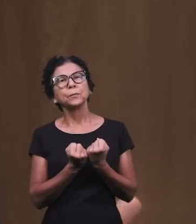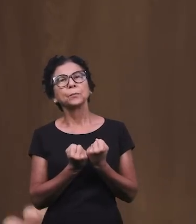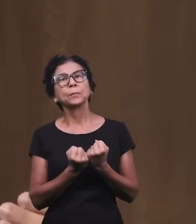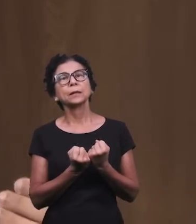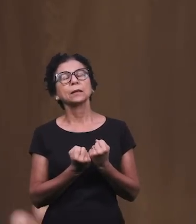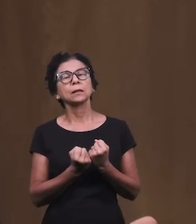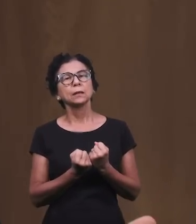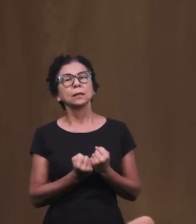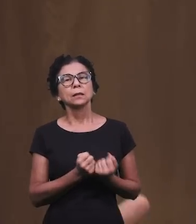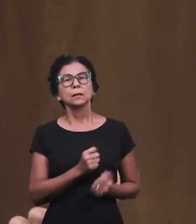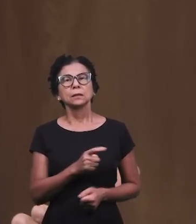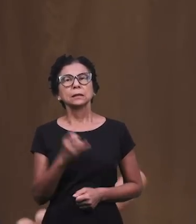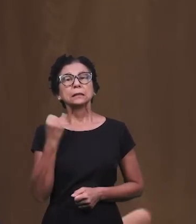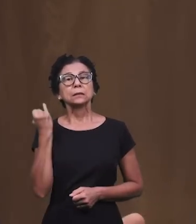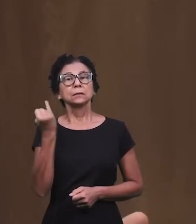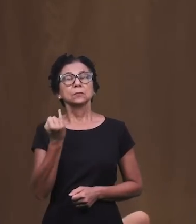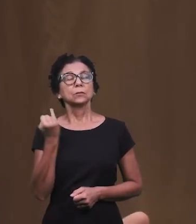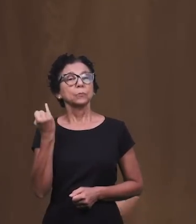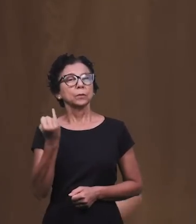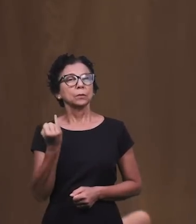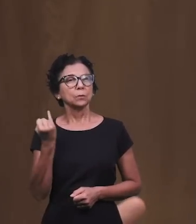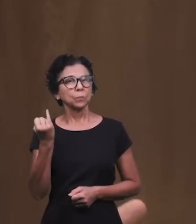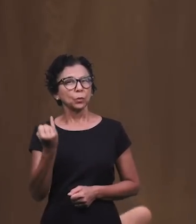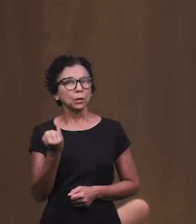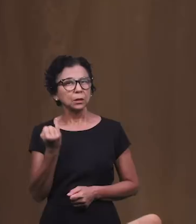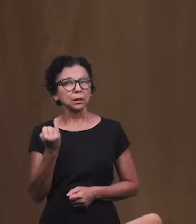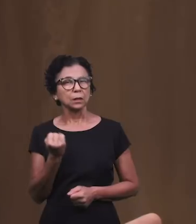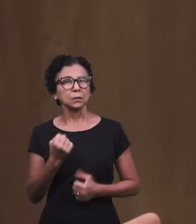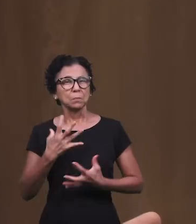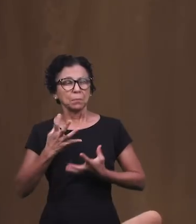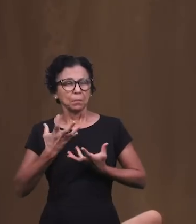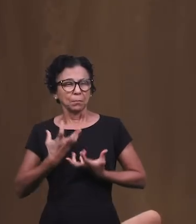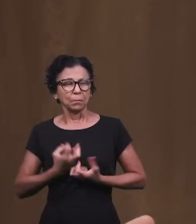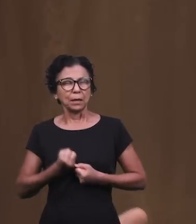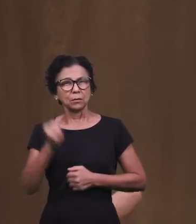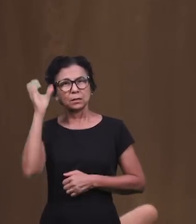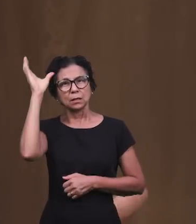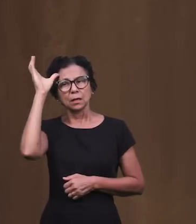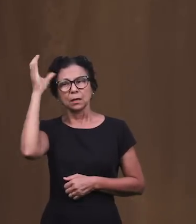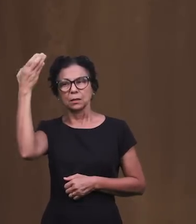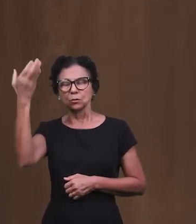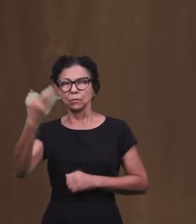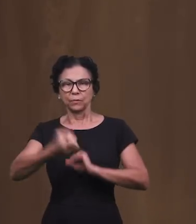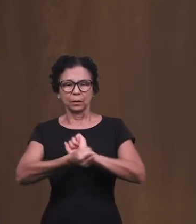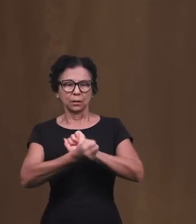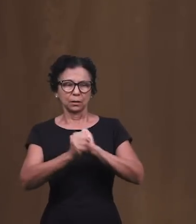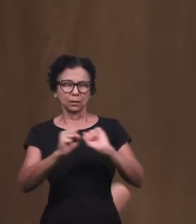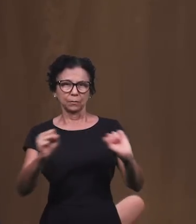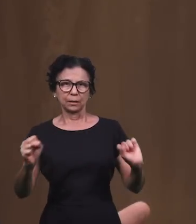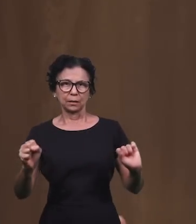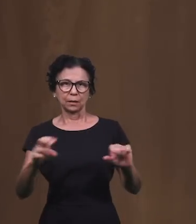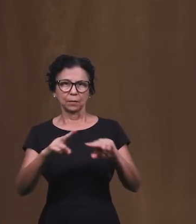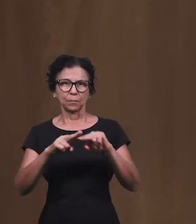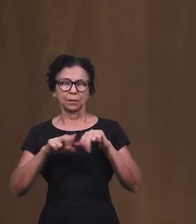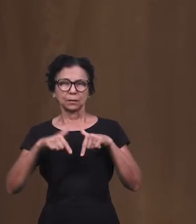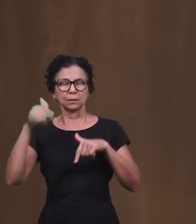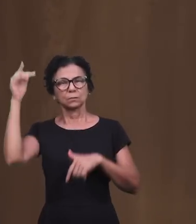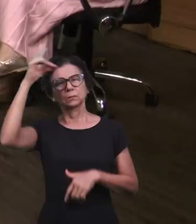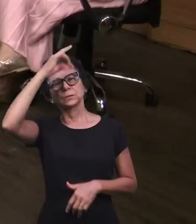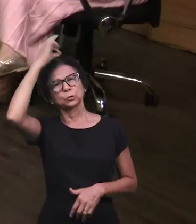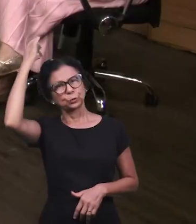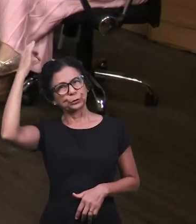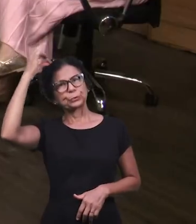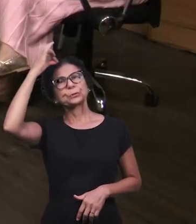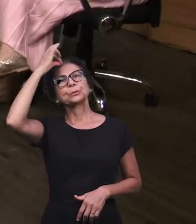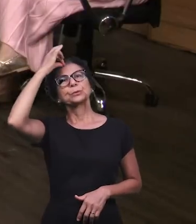mostrar a importância disso estar bem resolvido dentro de nós, e nós só vamos conseguir vencer isso pelo Espírito Santo. Glória a